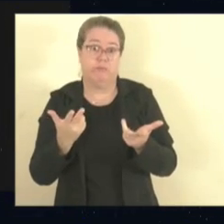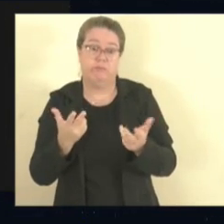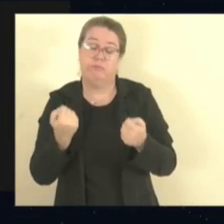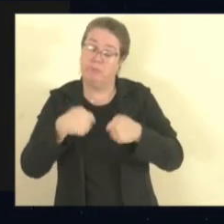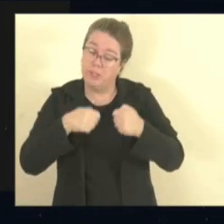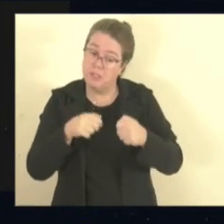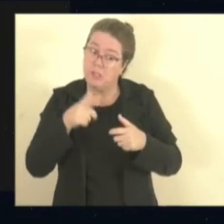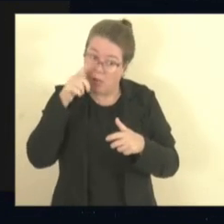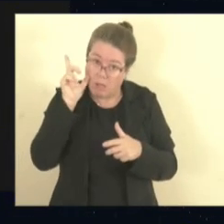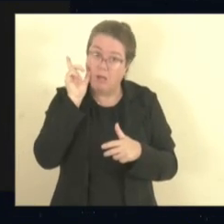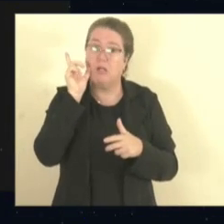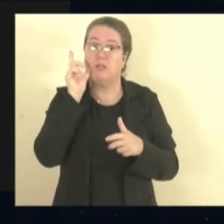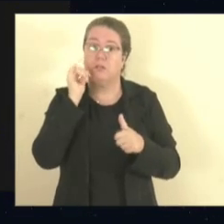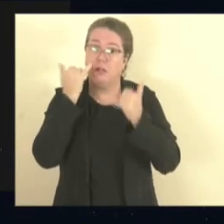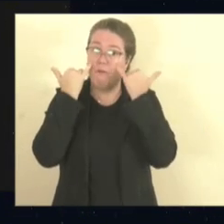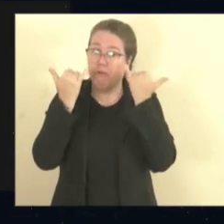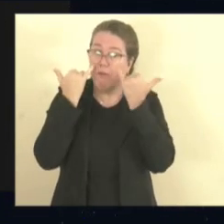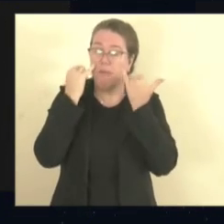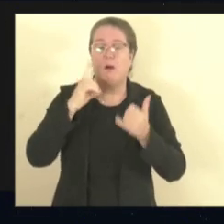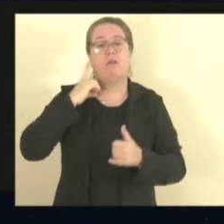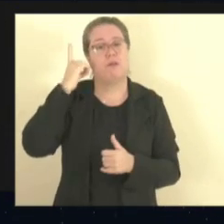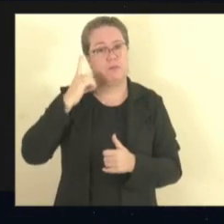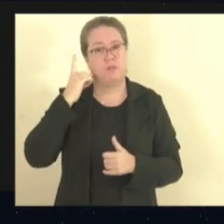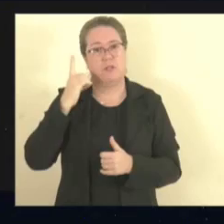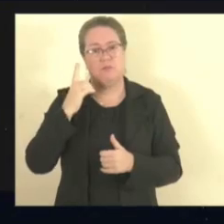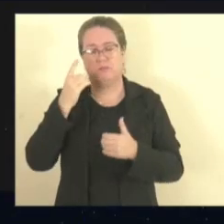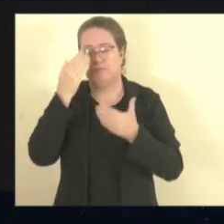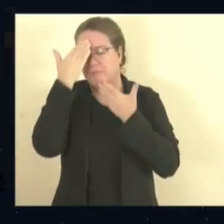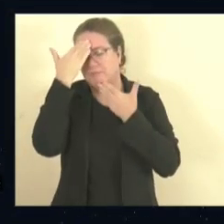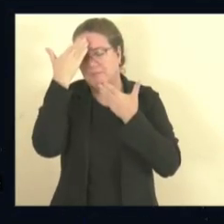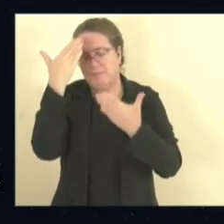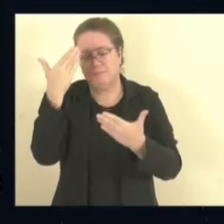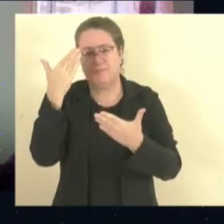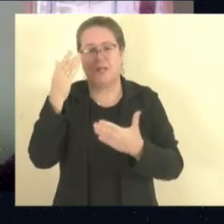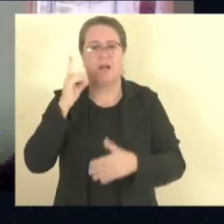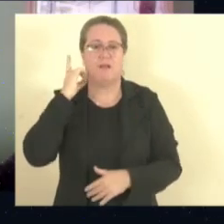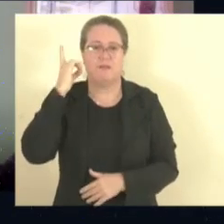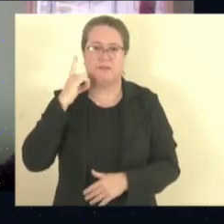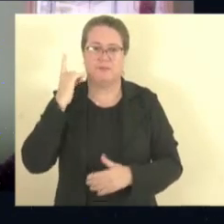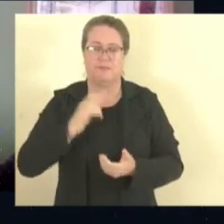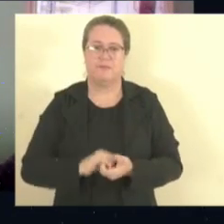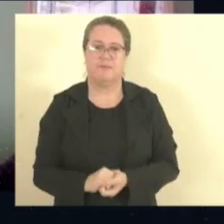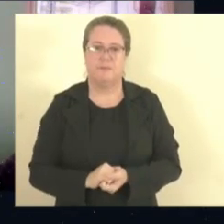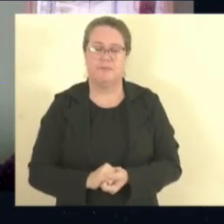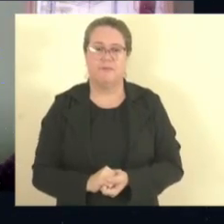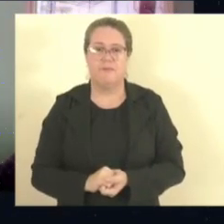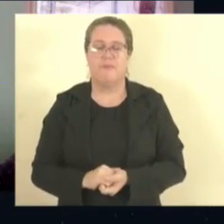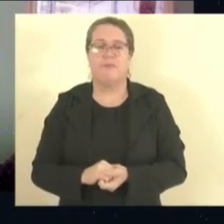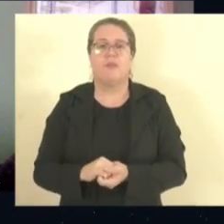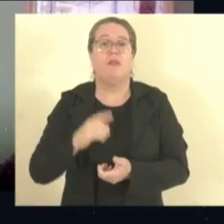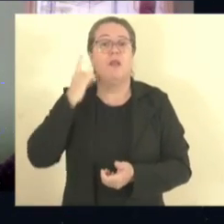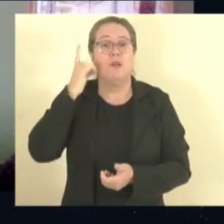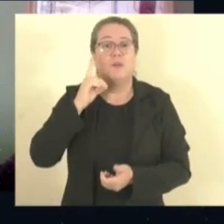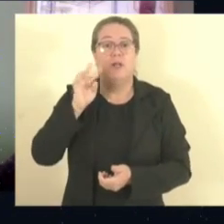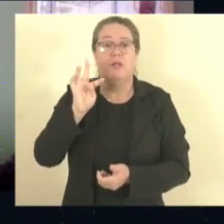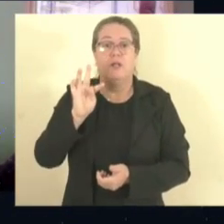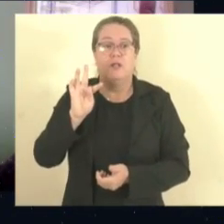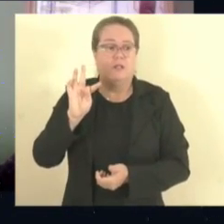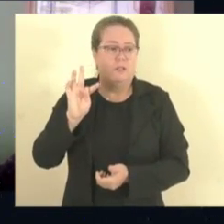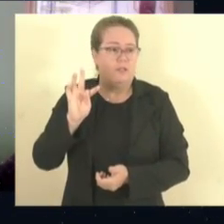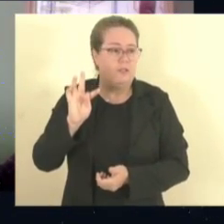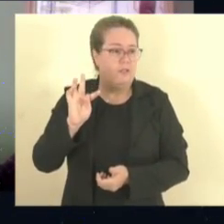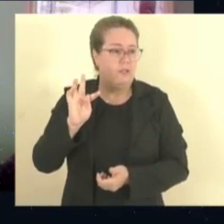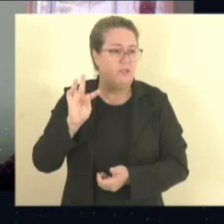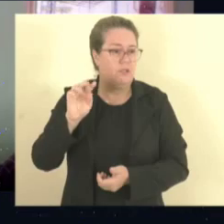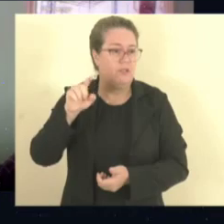Obrigado, deputado Calegari. Deputado Mazinho, chama o voto. Deputado Thiago, eu vou. É